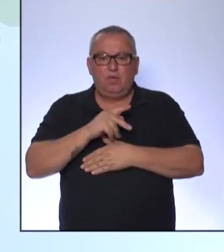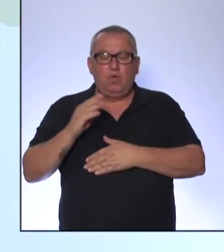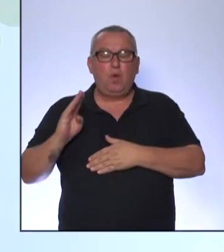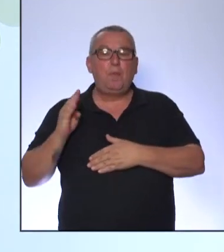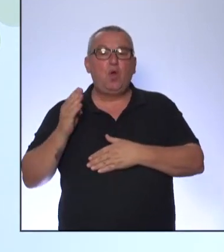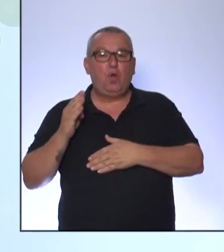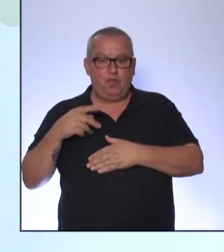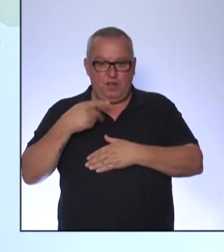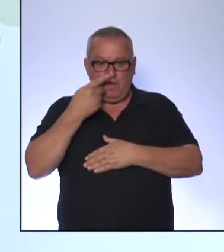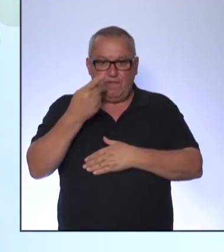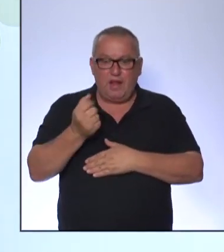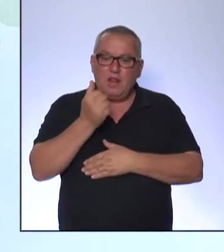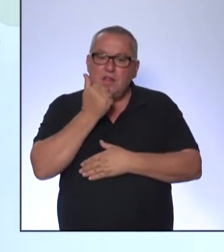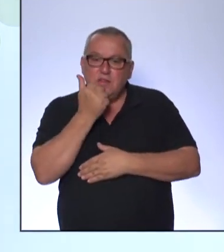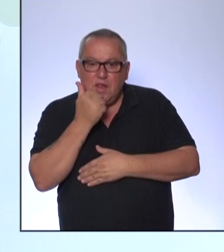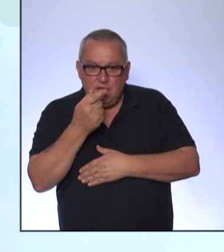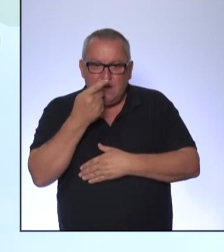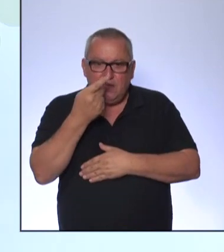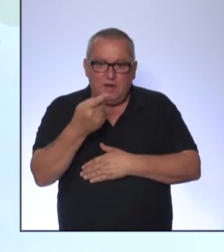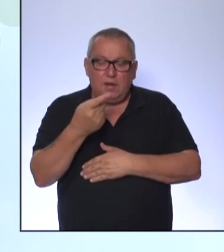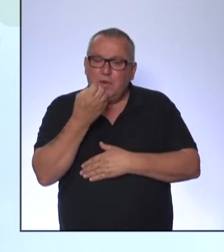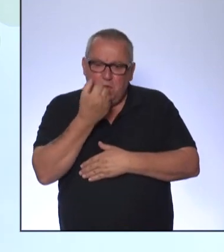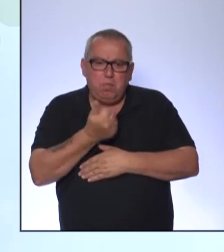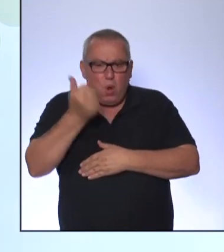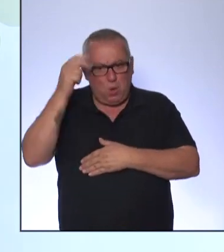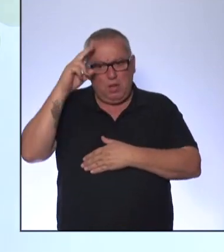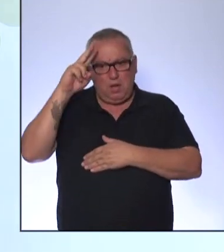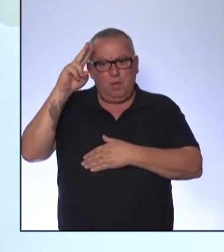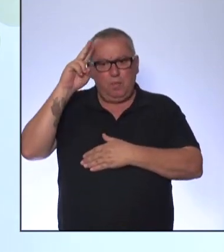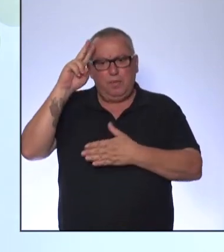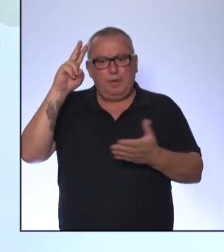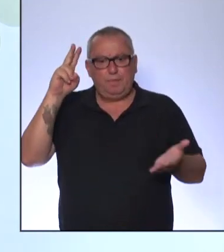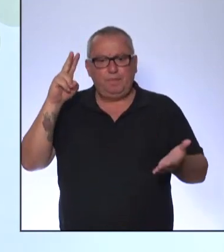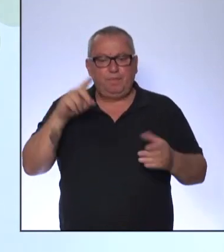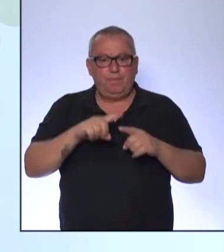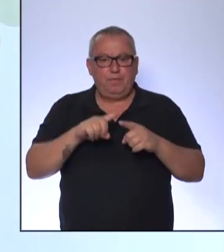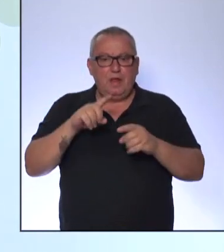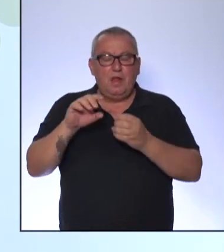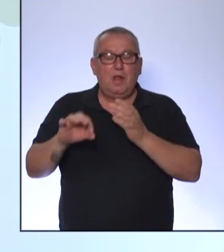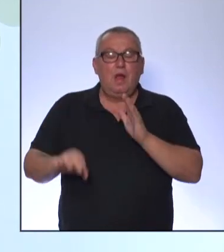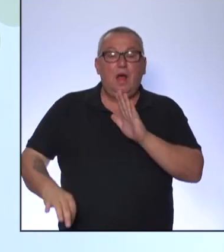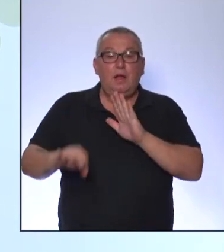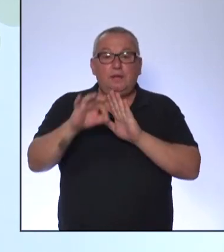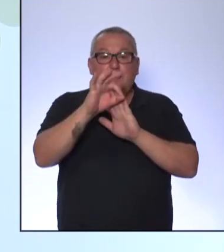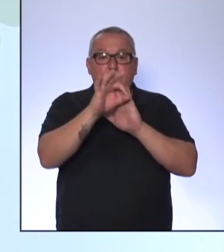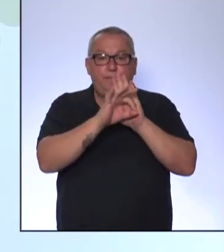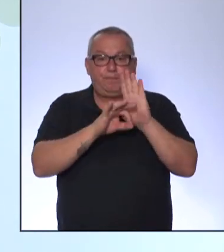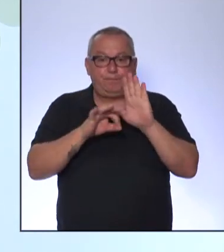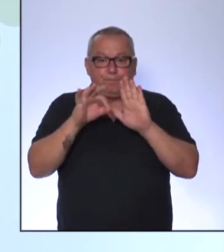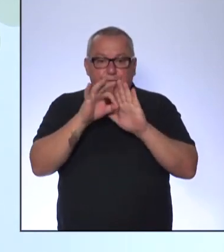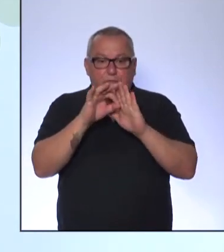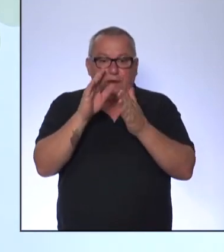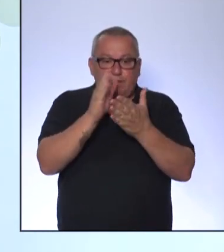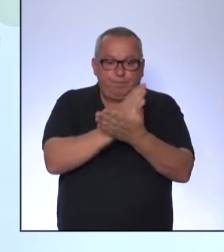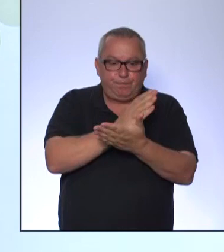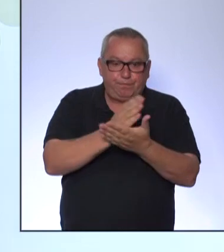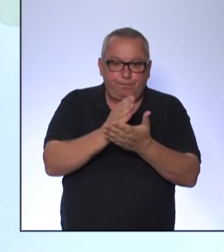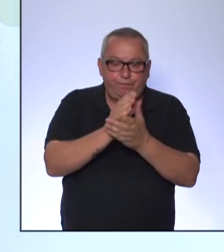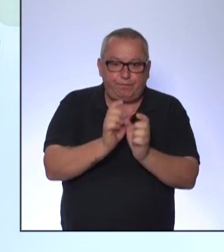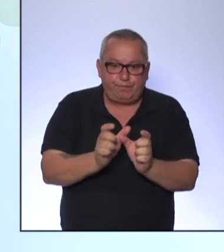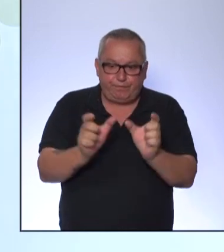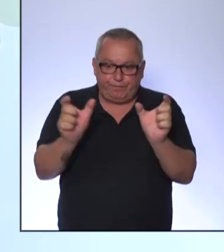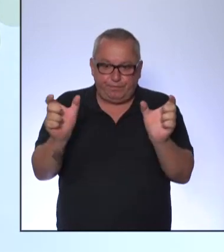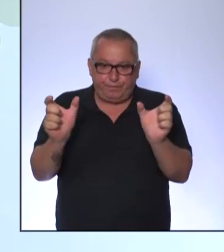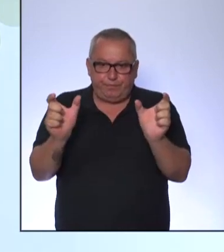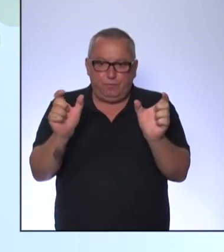falam, mas é sempre bom a gente relembrar, tá? Então, as células elas podem ser divididas em dois tipos, né? A gente chama de